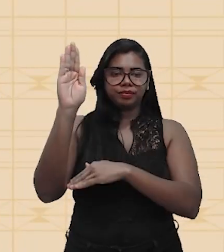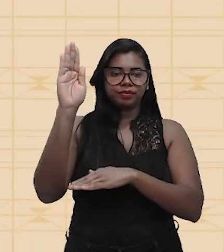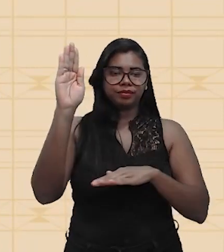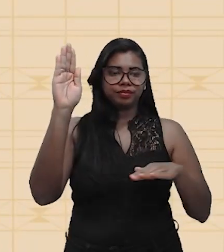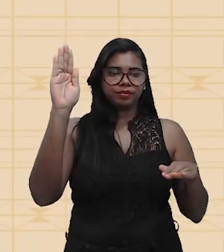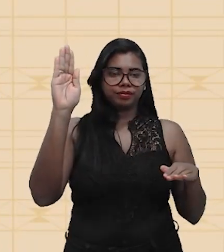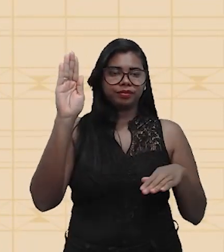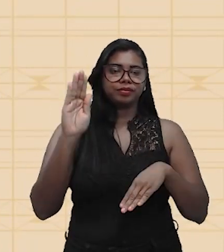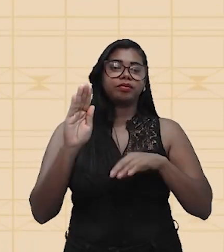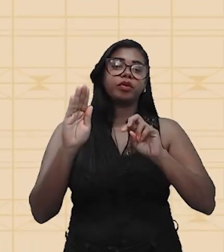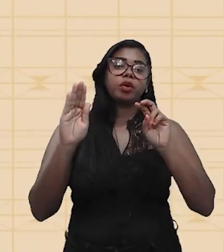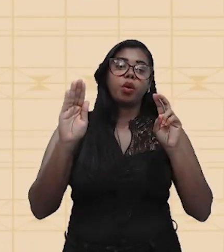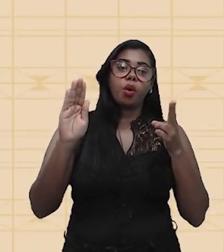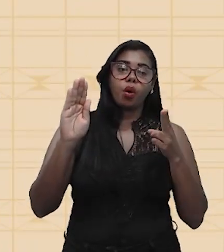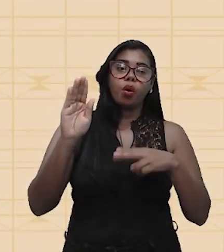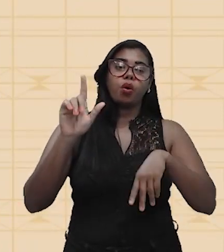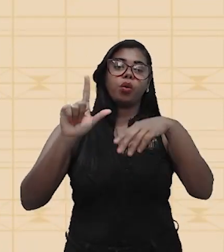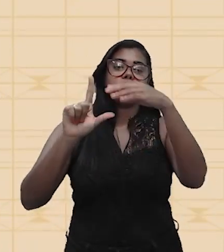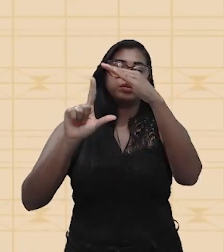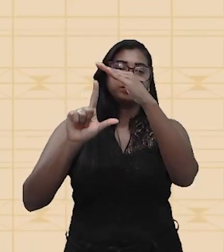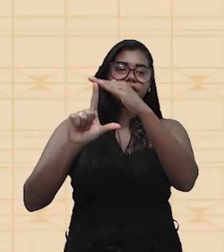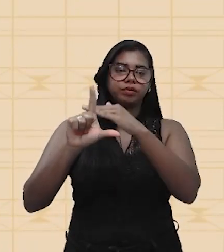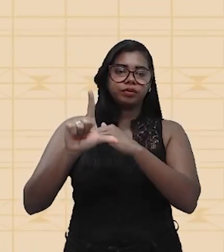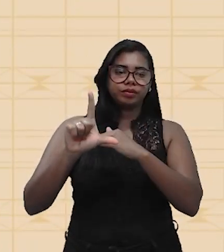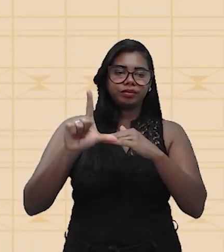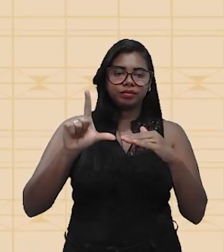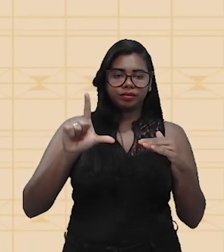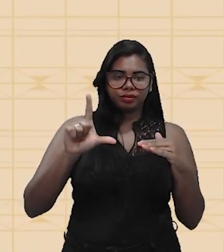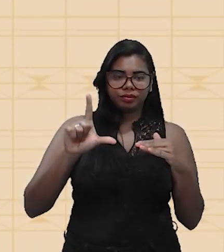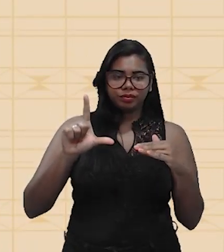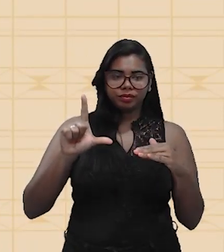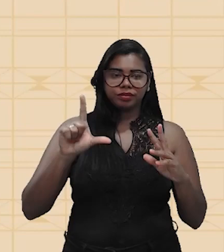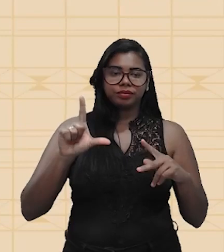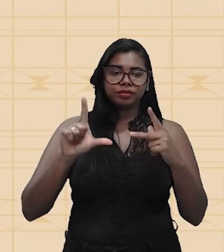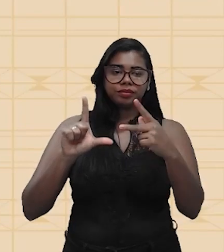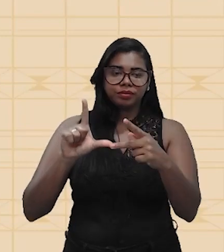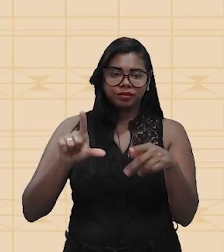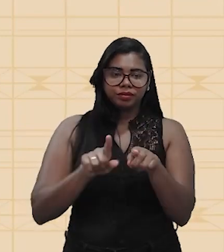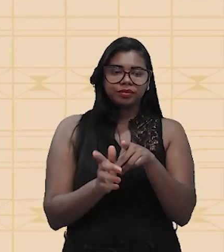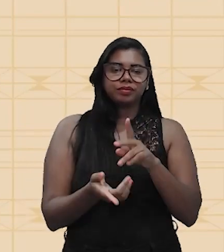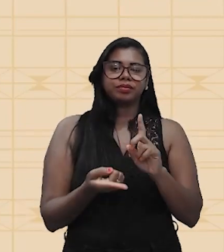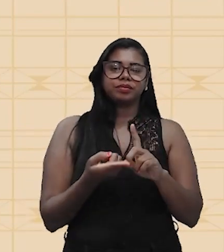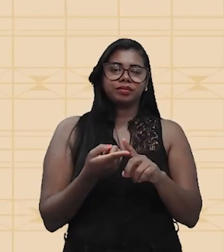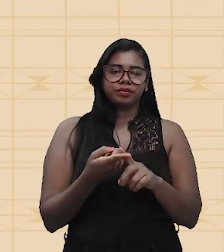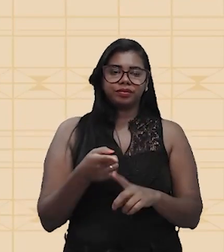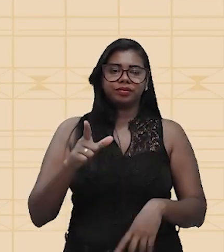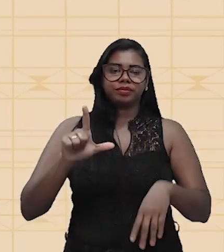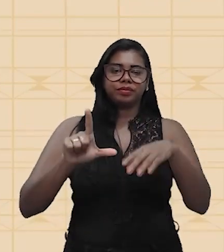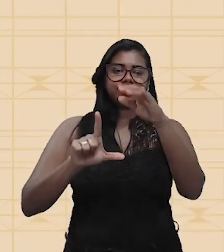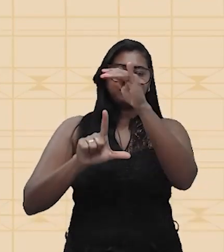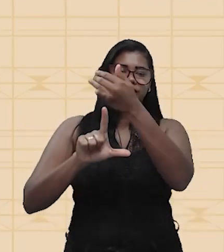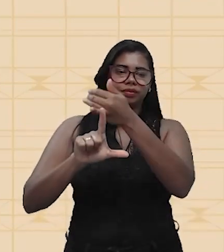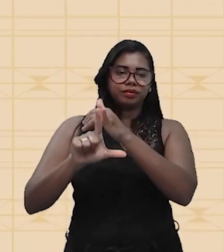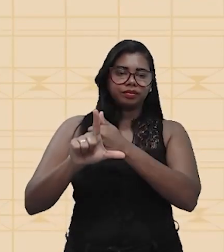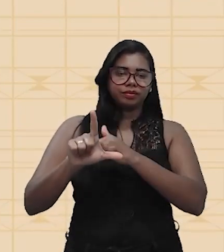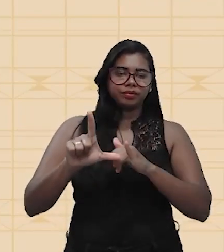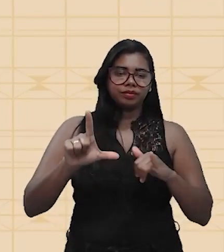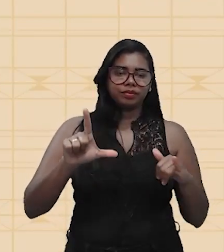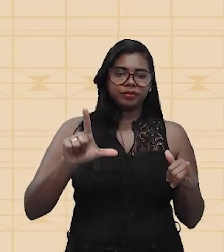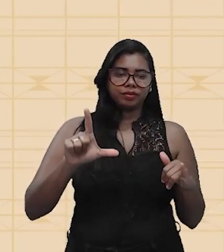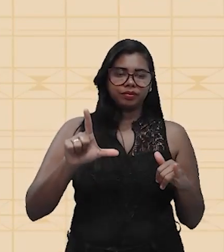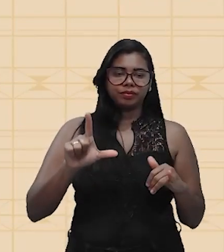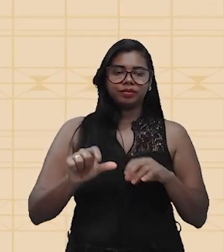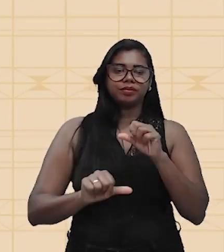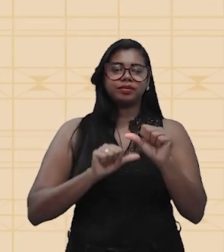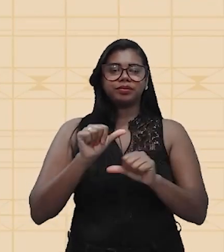resistor, pessoal, ele vai ter um valor constante e na passagem da corrente elétrica por ele, nós vamos ter uma alteração